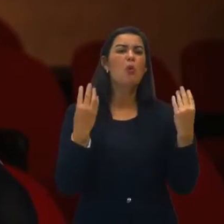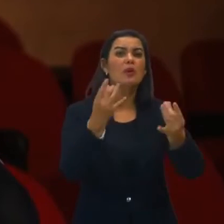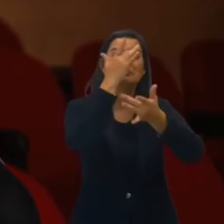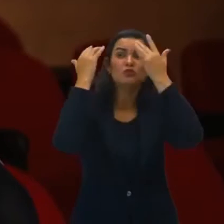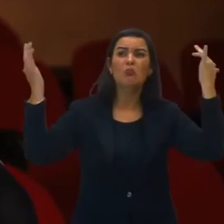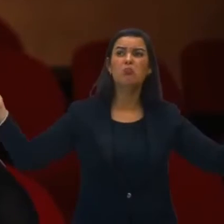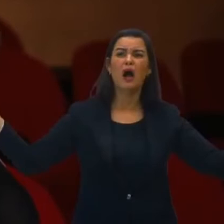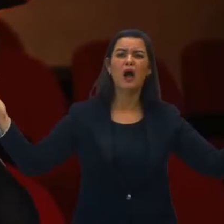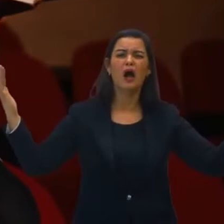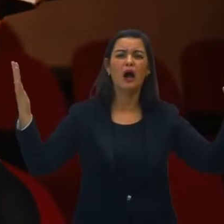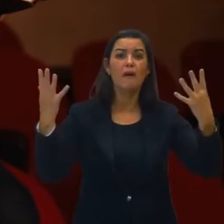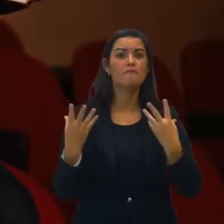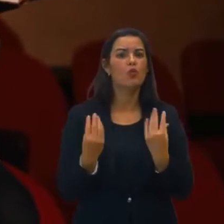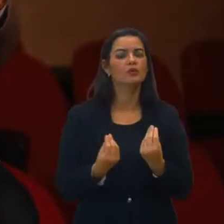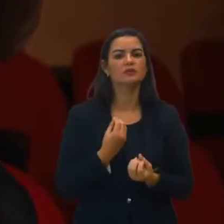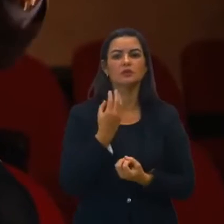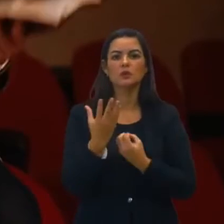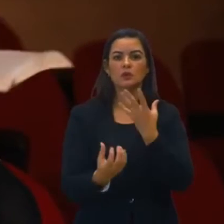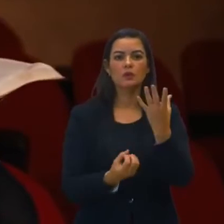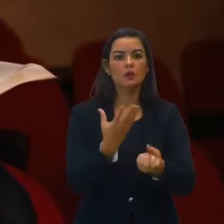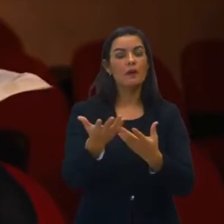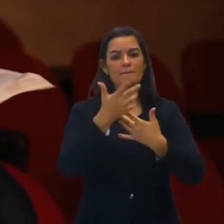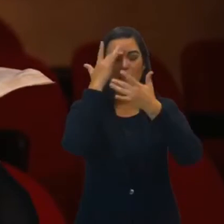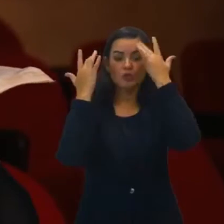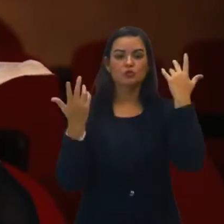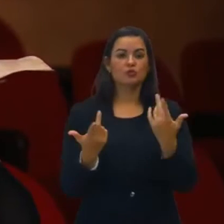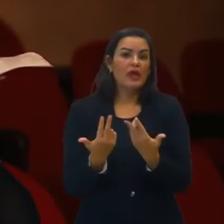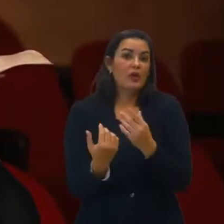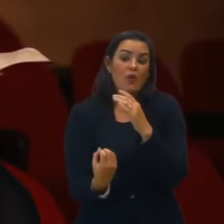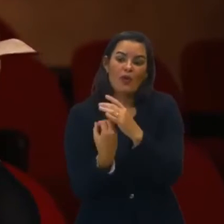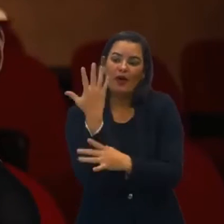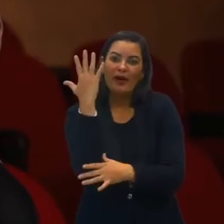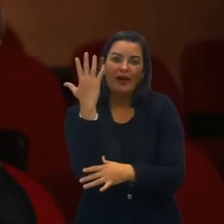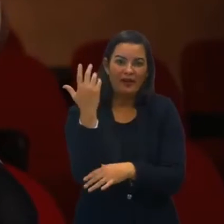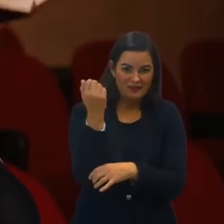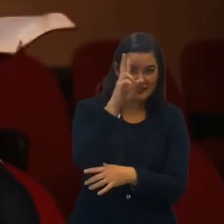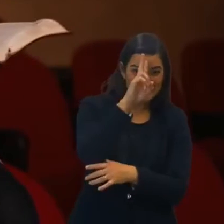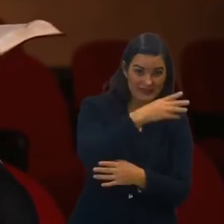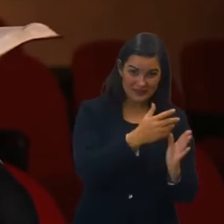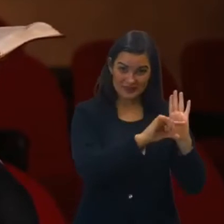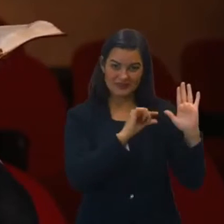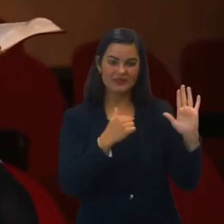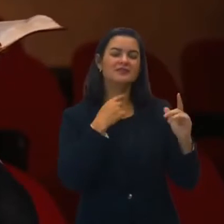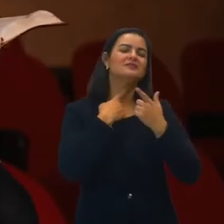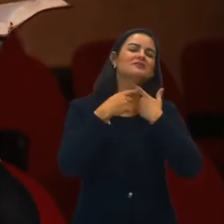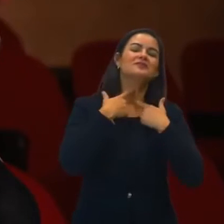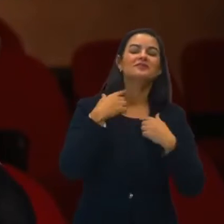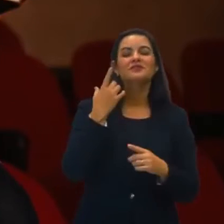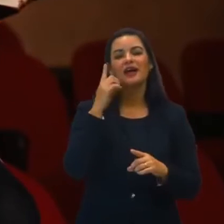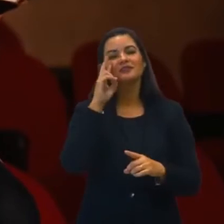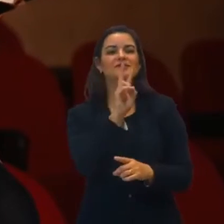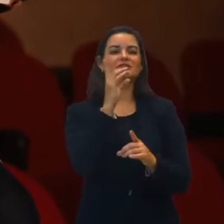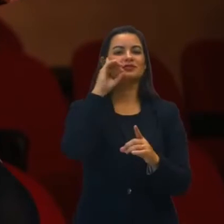Os teus descendentes brotarão como a erva, como salgueiro junto às correntes das águas. Ah, como eu ansei esse dia,